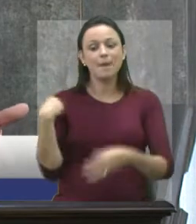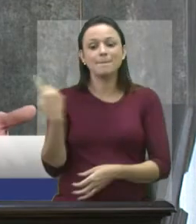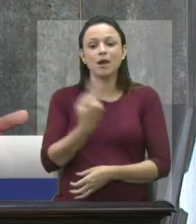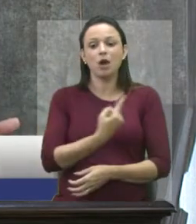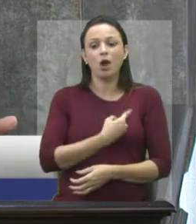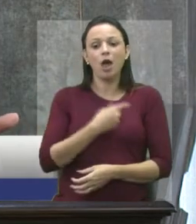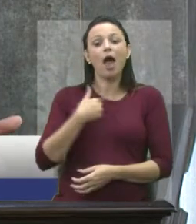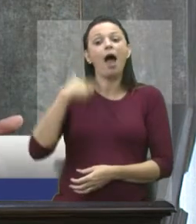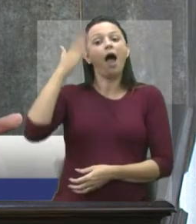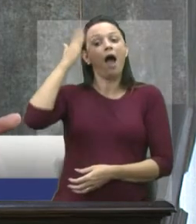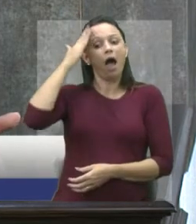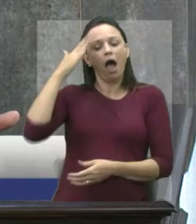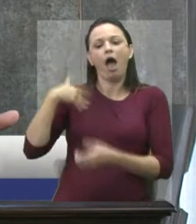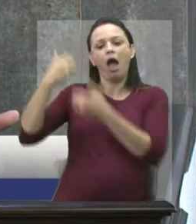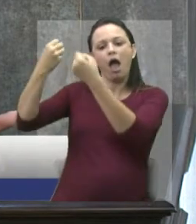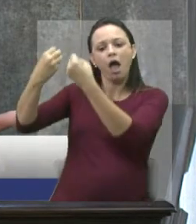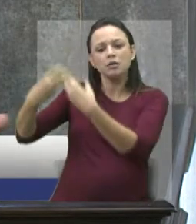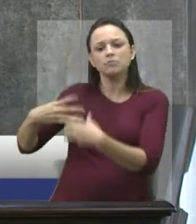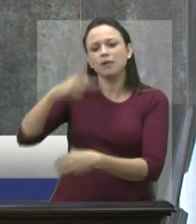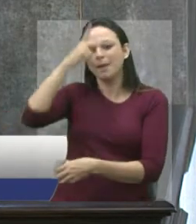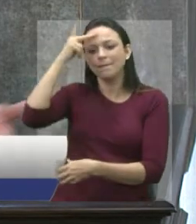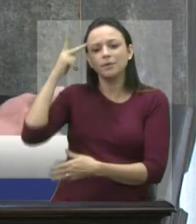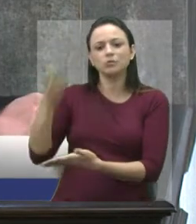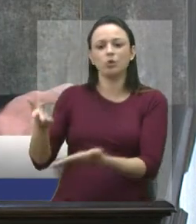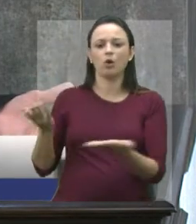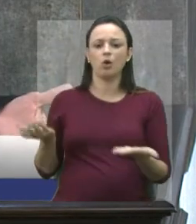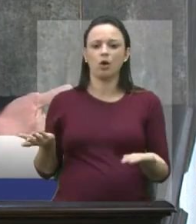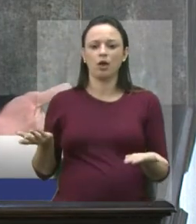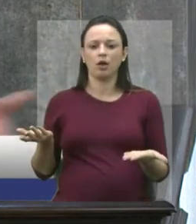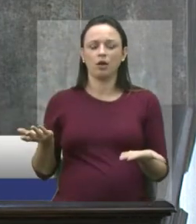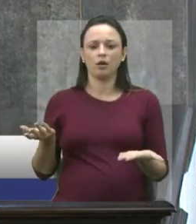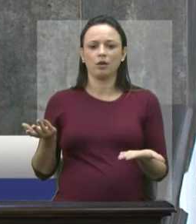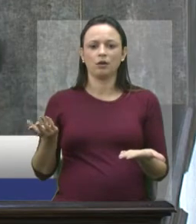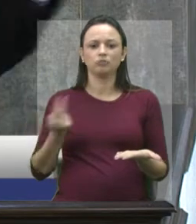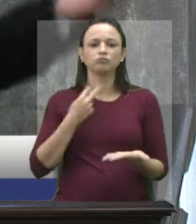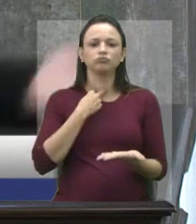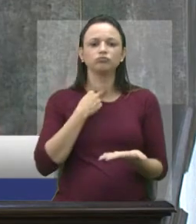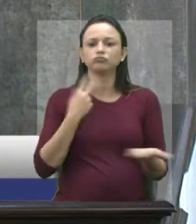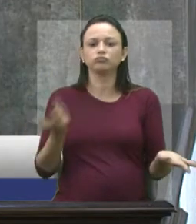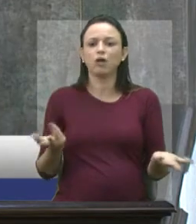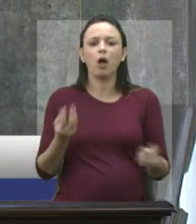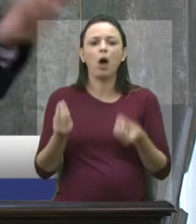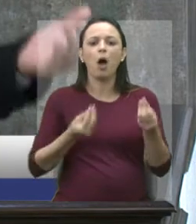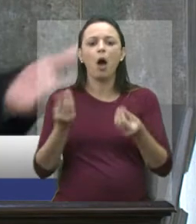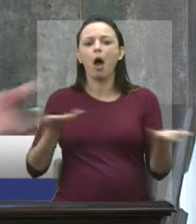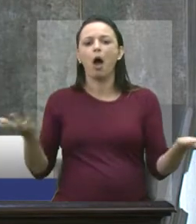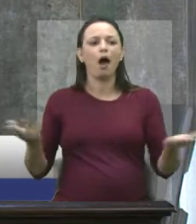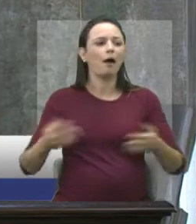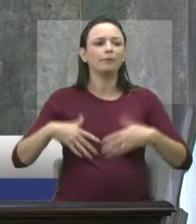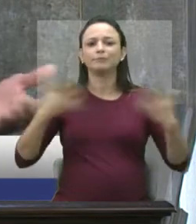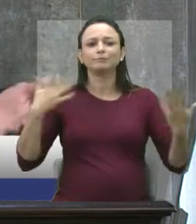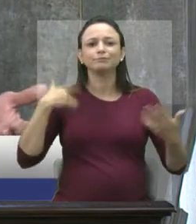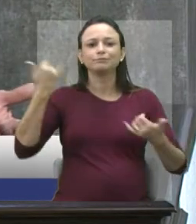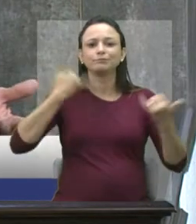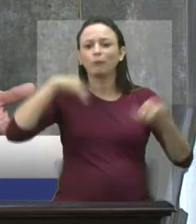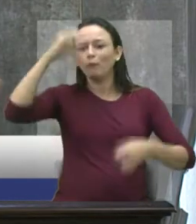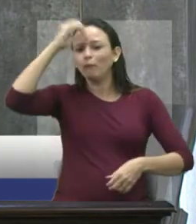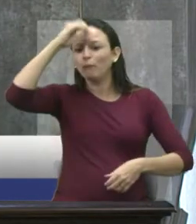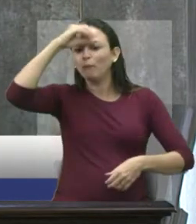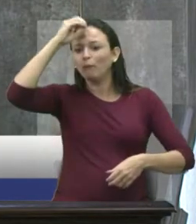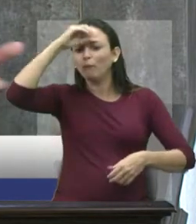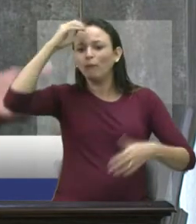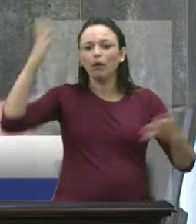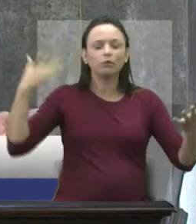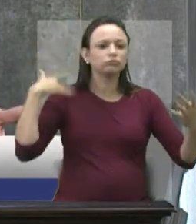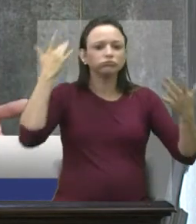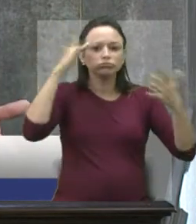as pessoas que procuram vocês. Tá? Não tem como ficar ao vento, ficar sem informação, porque nós